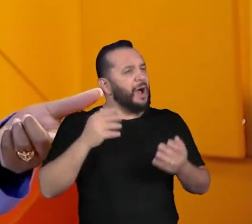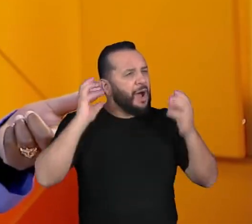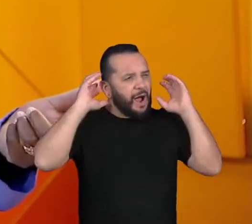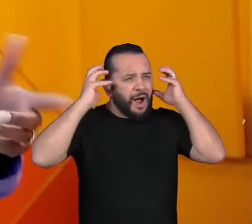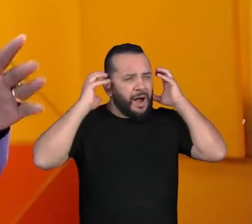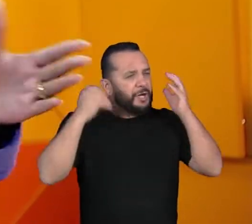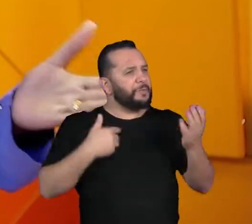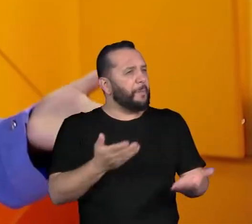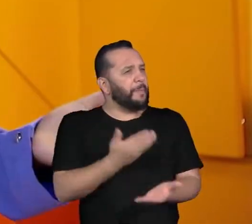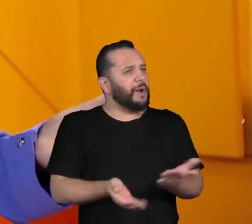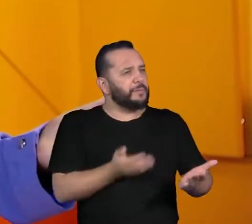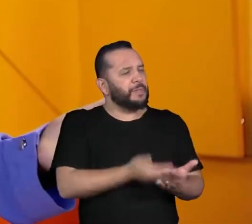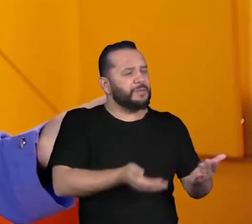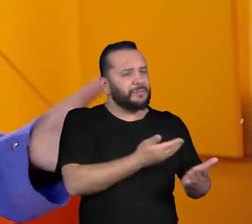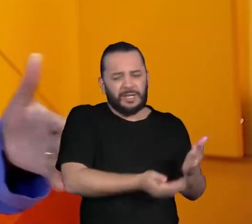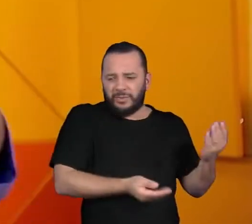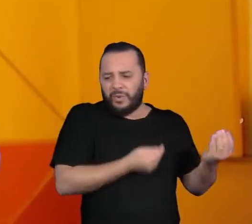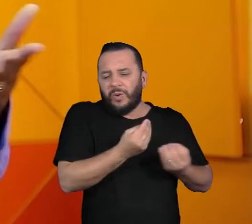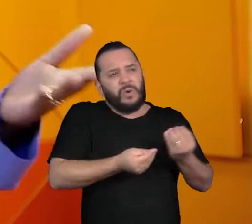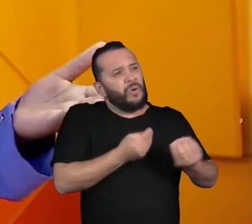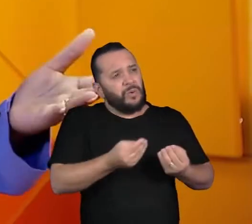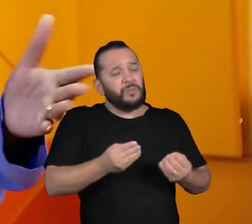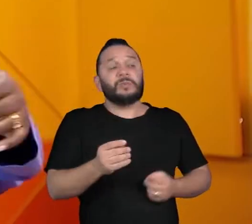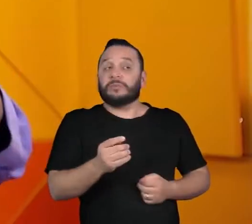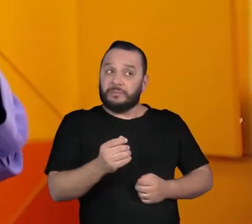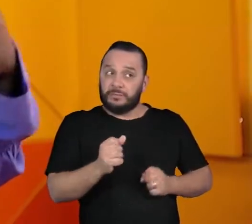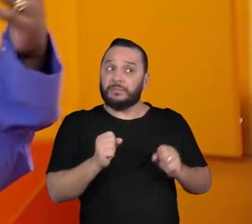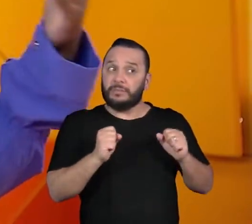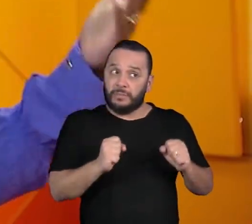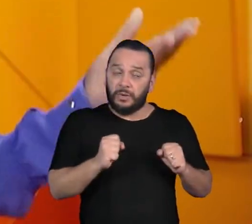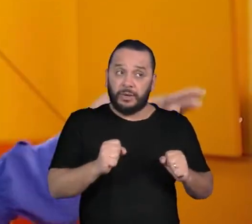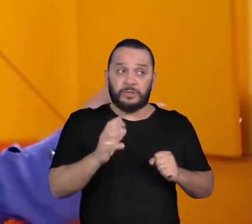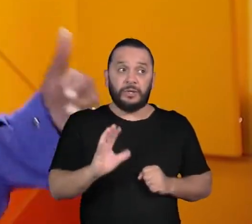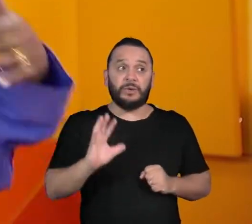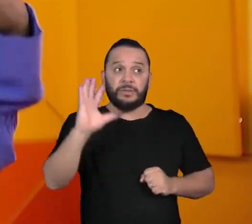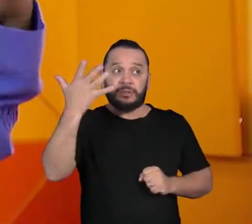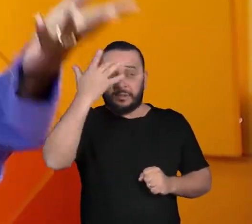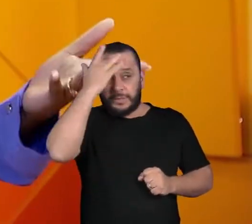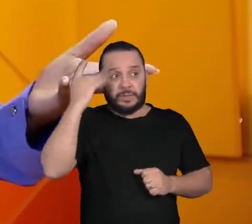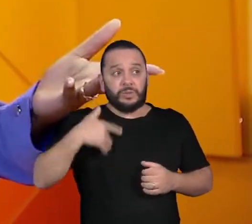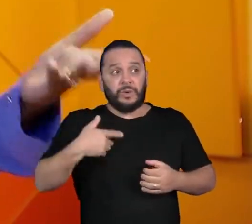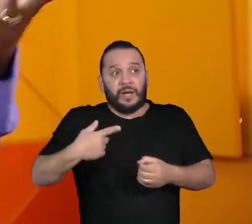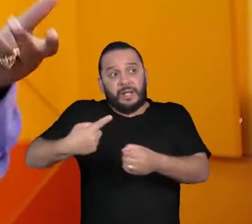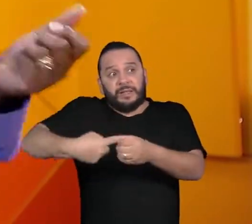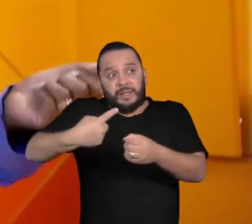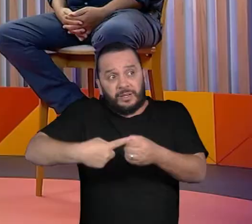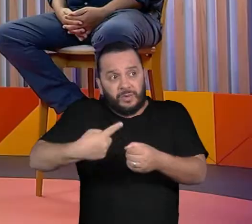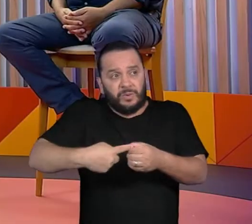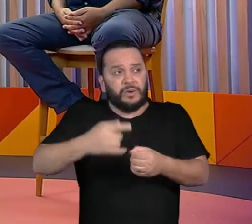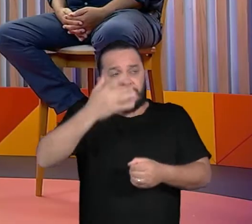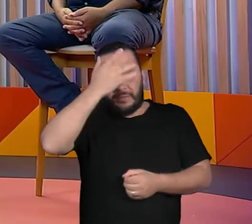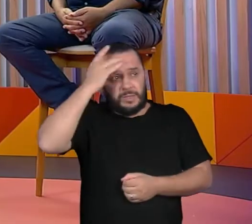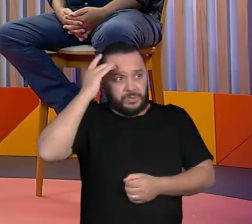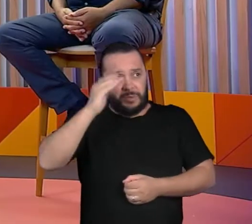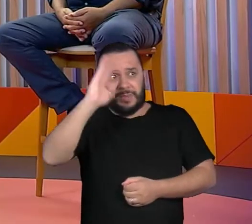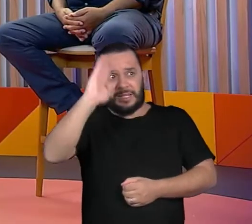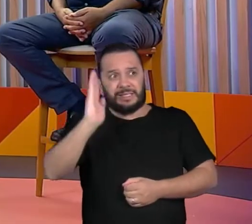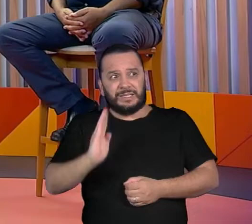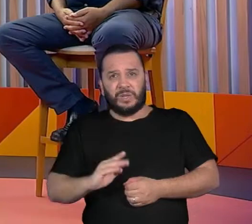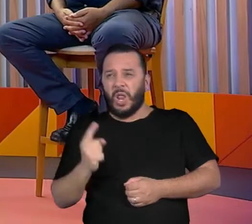do dial, a gente vai, por exemplo, perder a possibilidade de que pessoas mais do interior, de outras regiões do Brasil, tenham acesso à